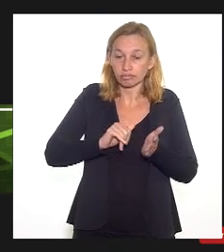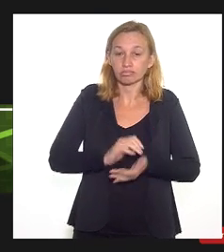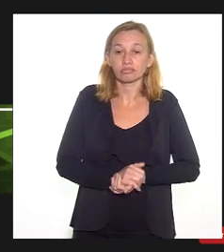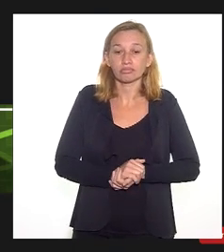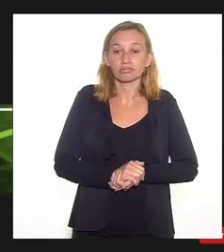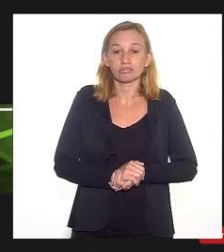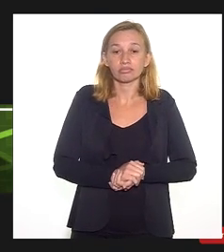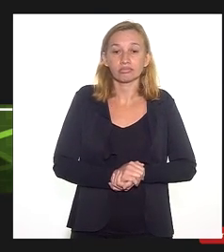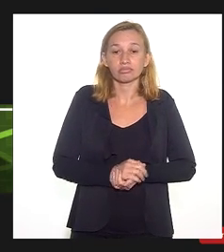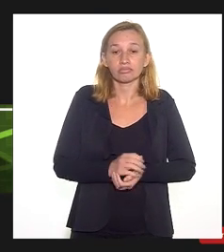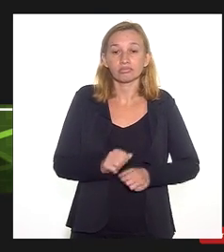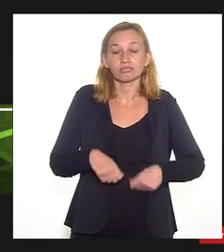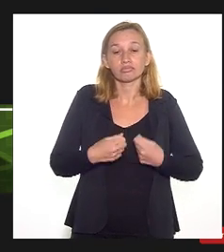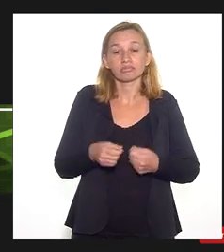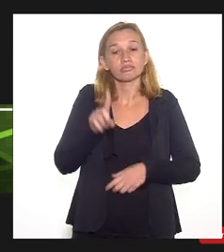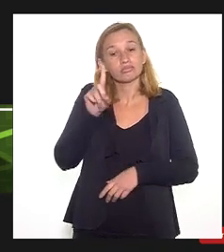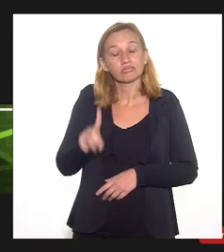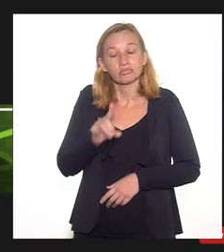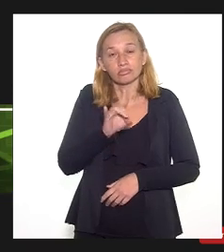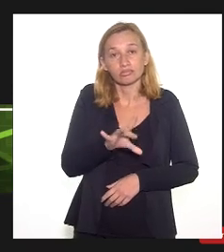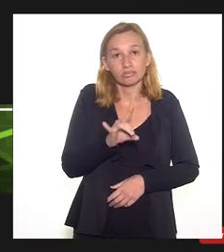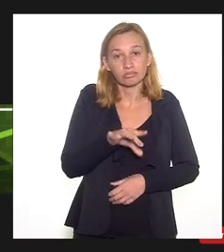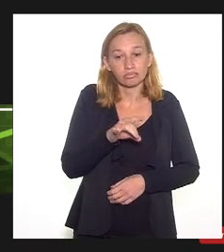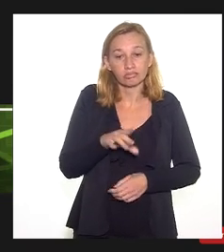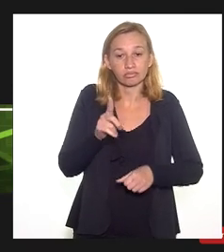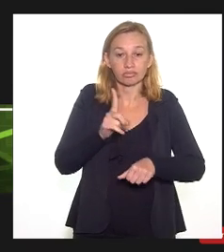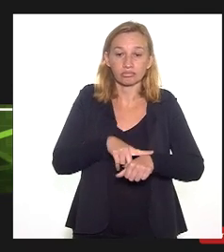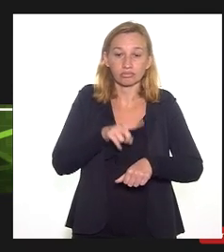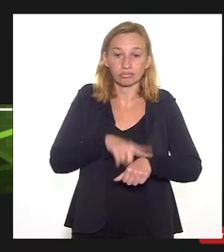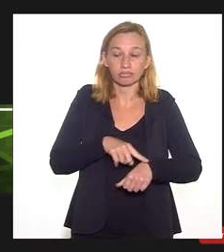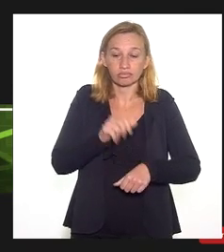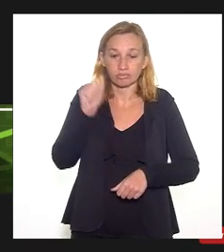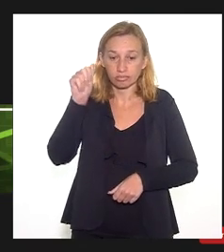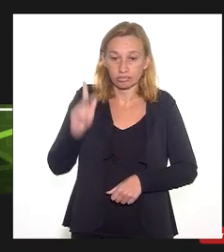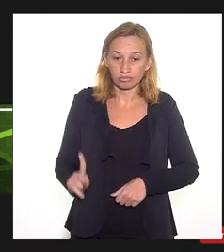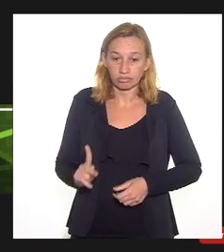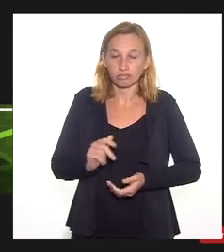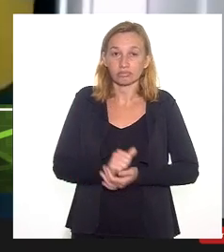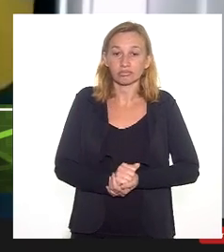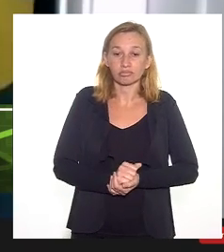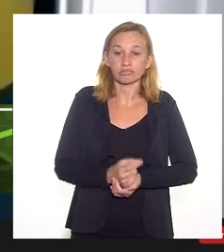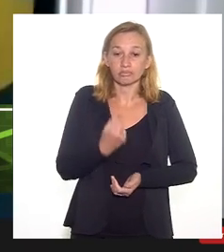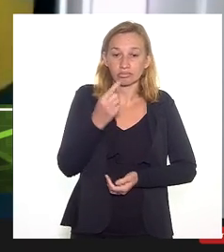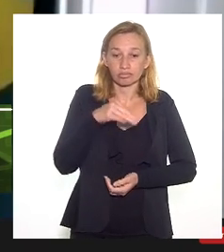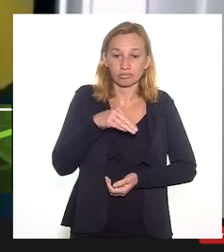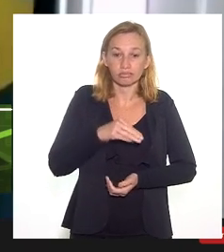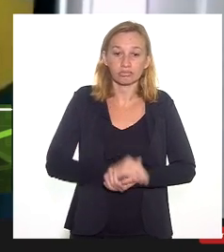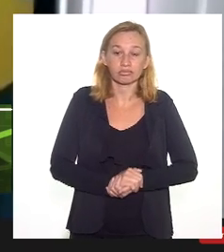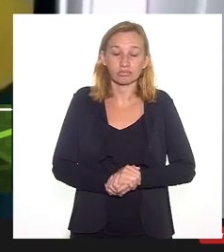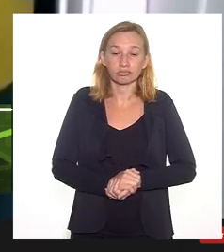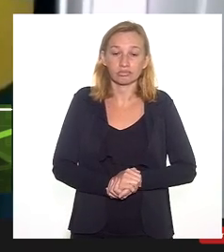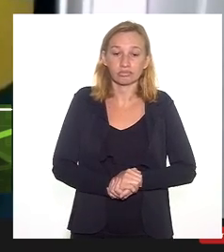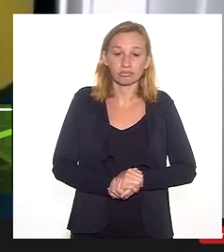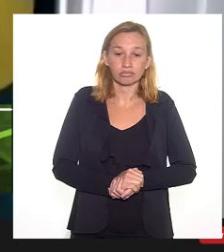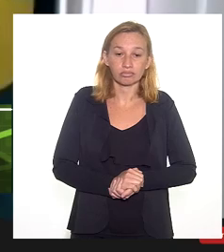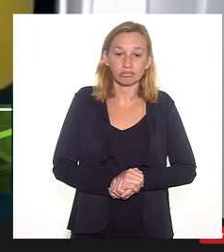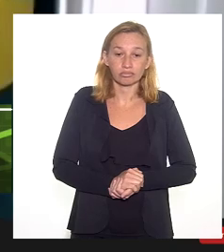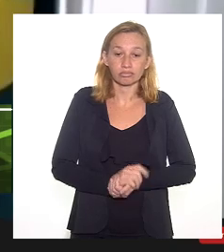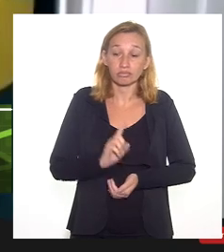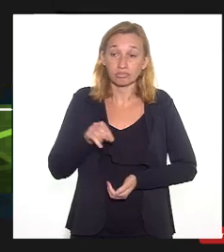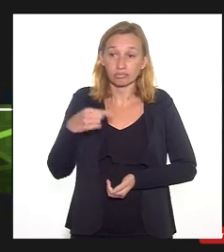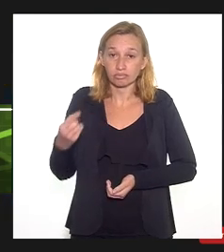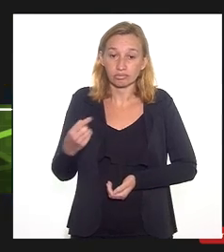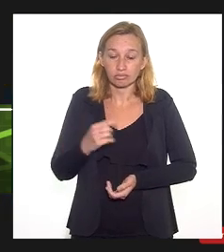dando o direito somente ao tempo de aposentadoria um minuto por favor outra